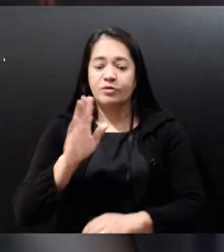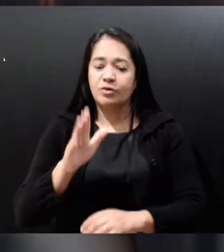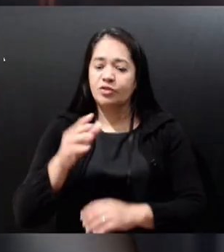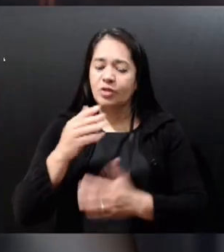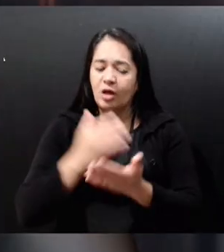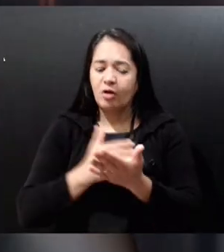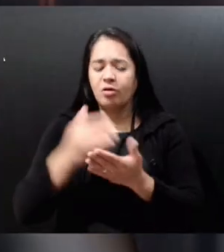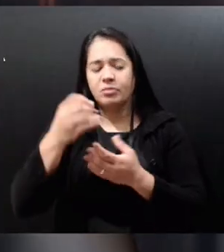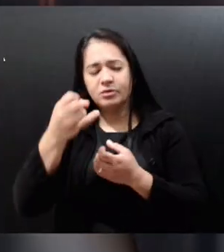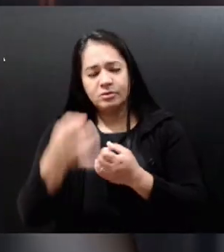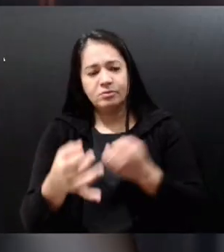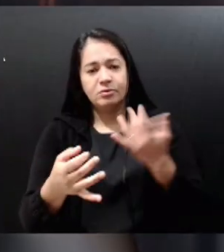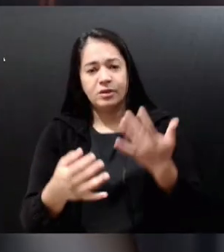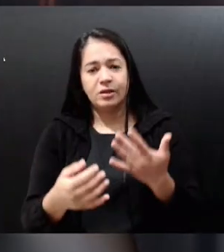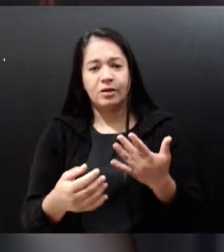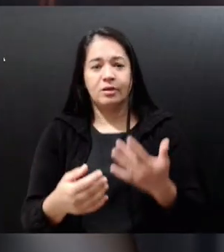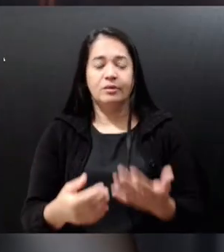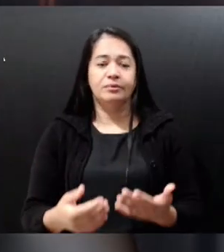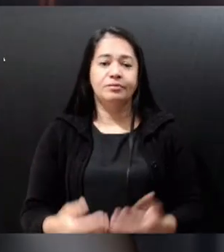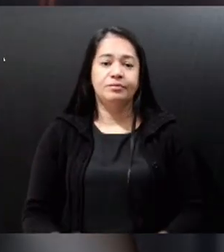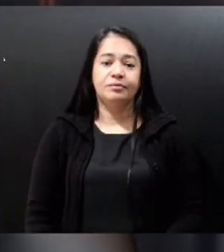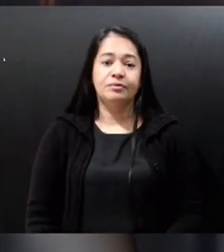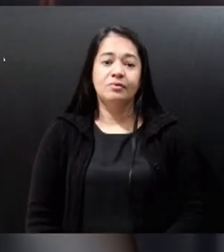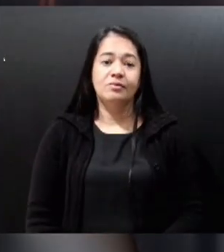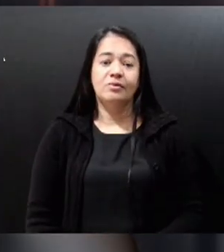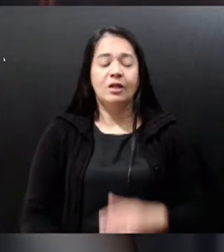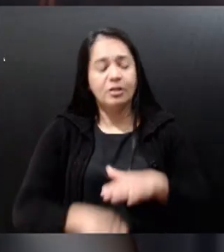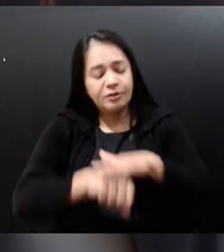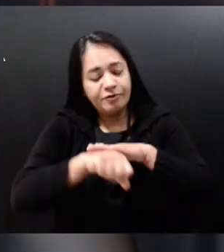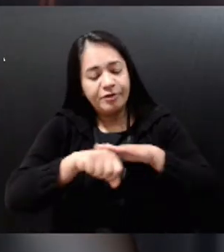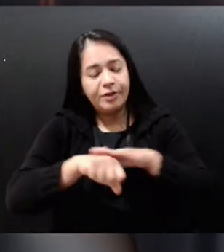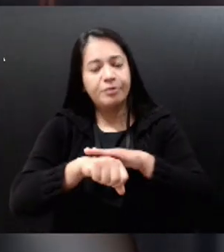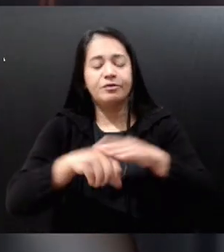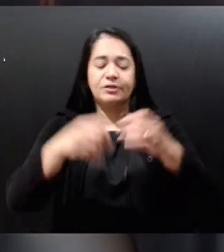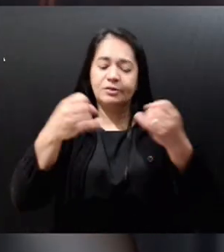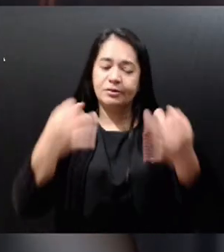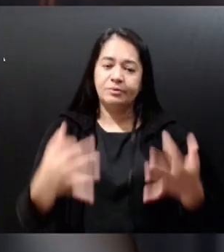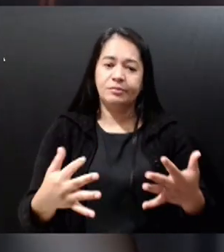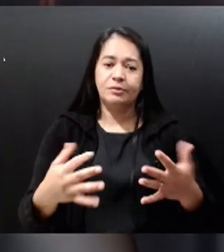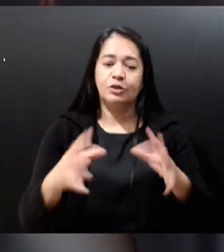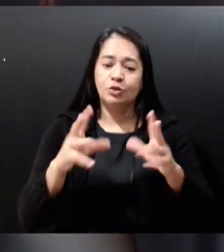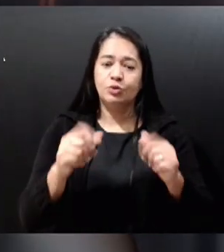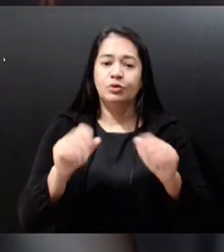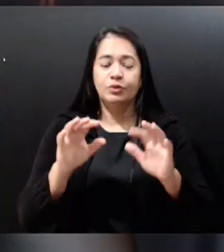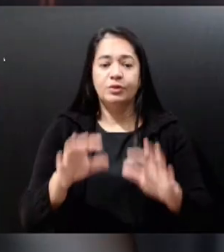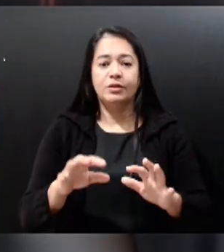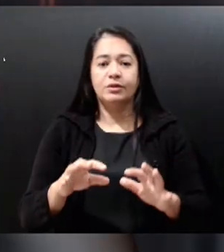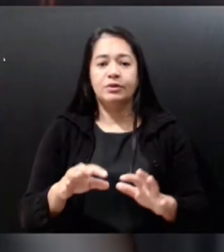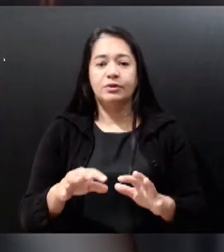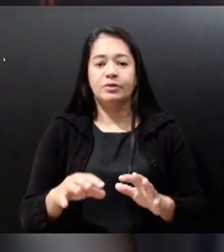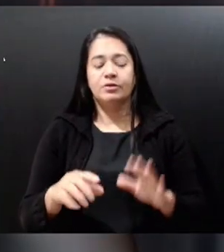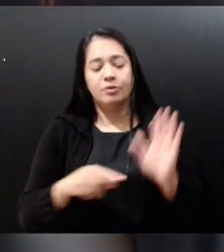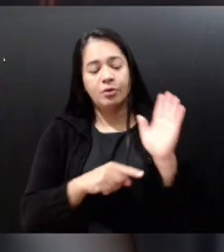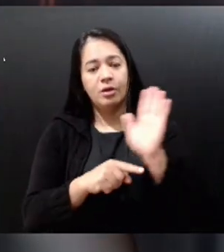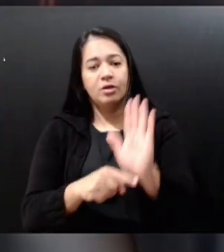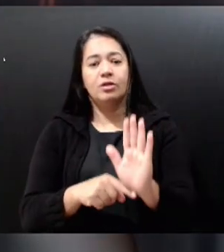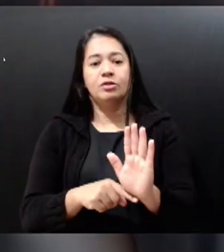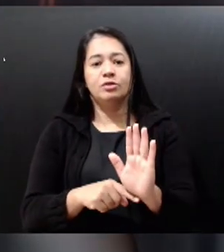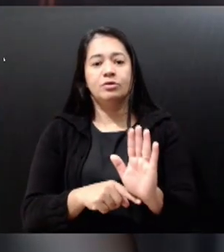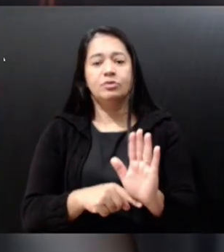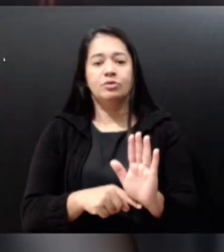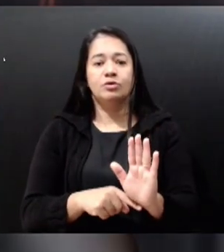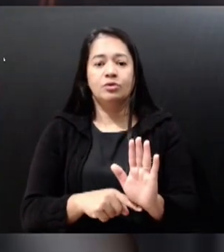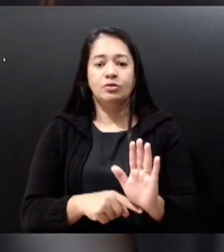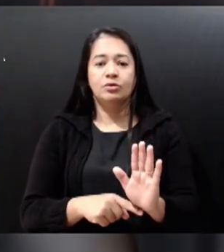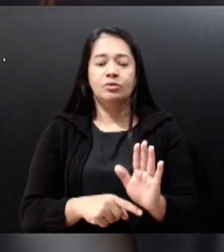outras crianças. Eles vão conversando sobre isso. Então, tudo isso eu acho que vai ajudando, né, nessa